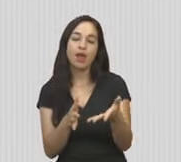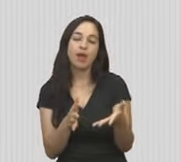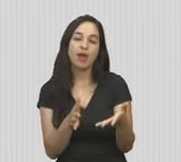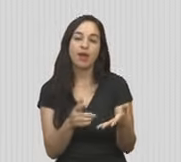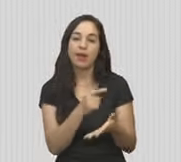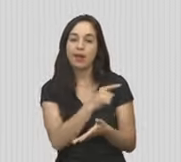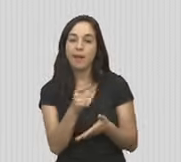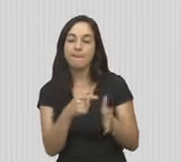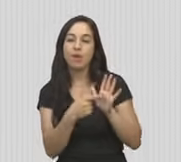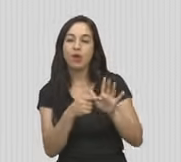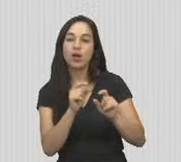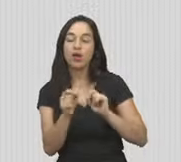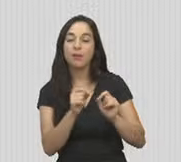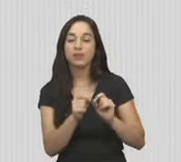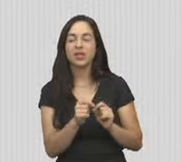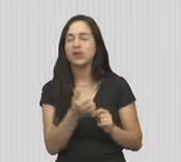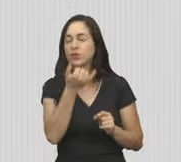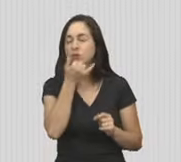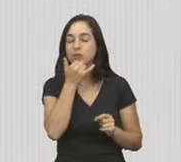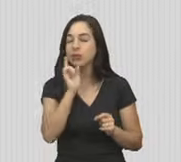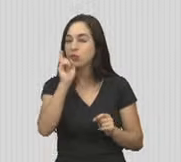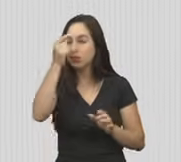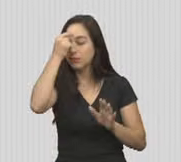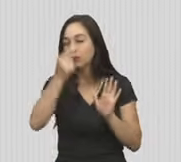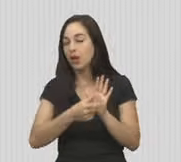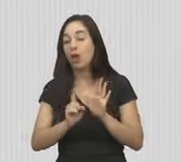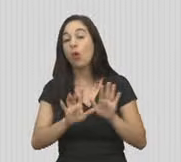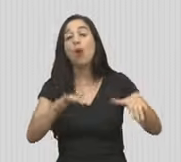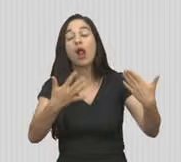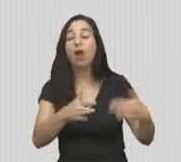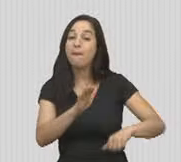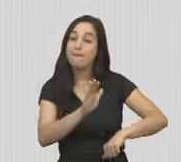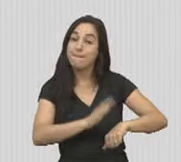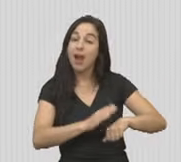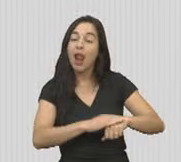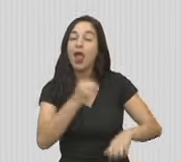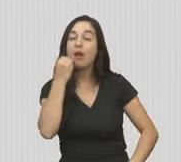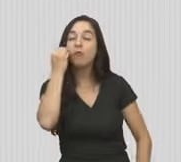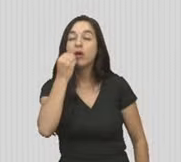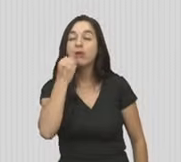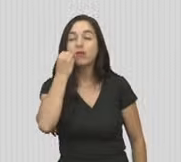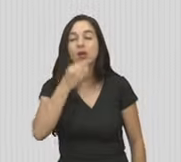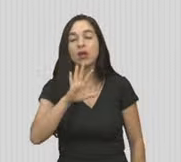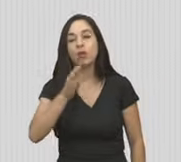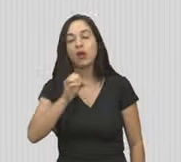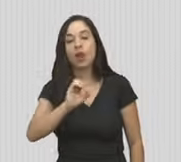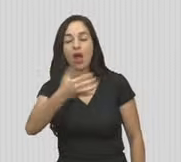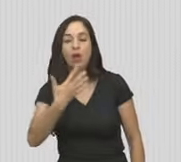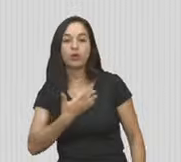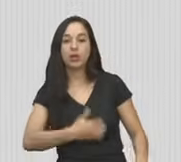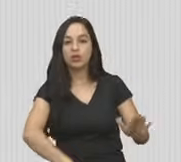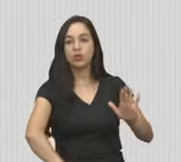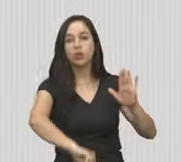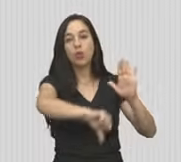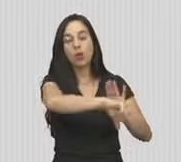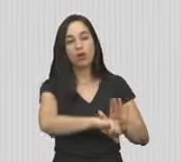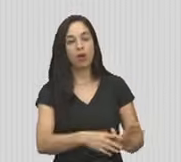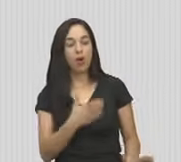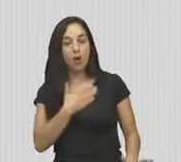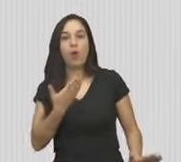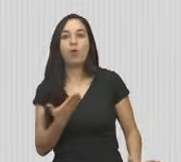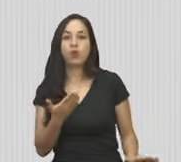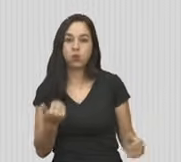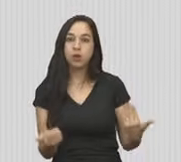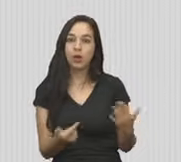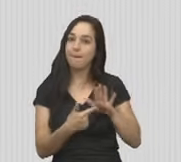ele vai capturar a reação das pessoas quando elas se dão conta de que está tendo uma situação criminosa na nossa frente.